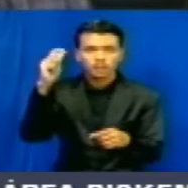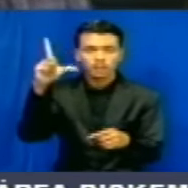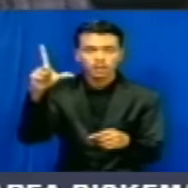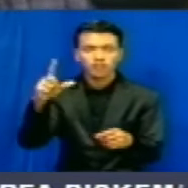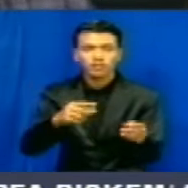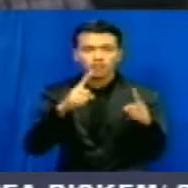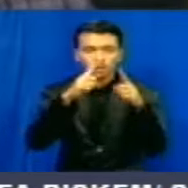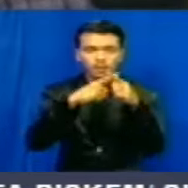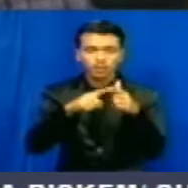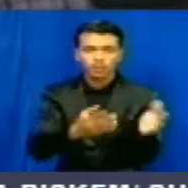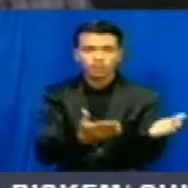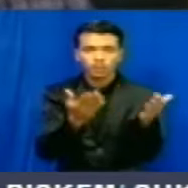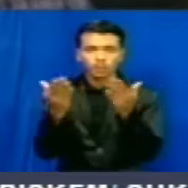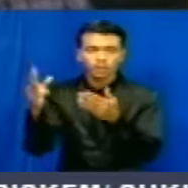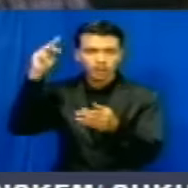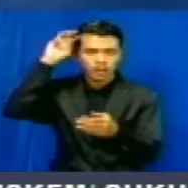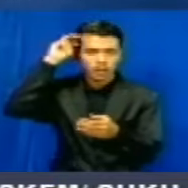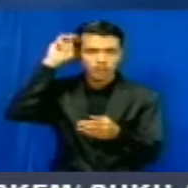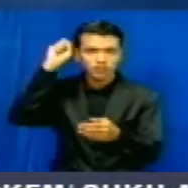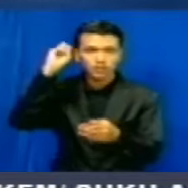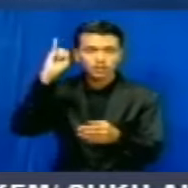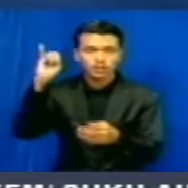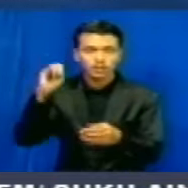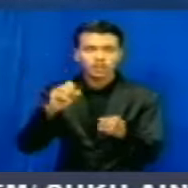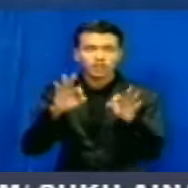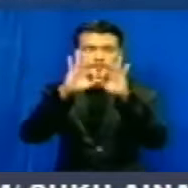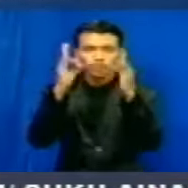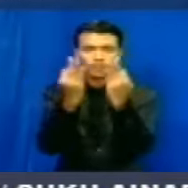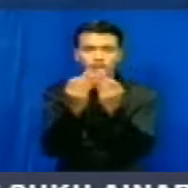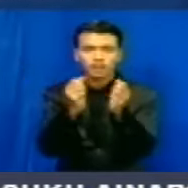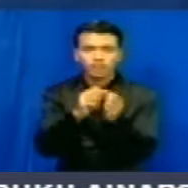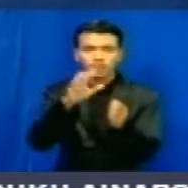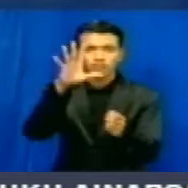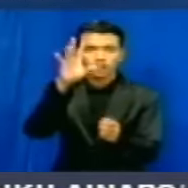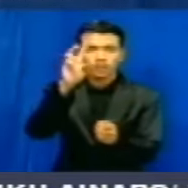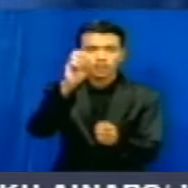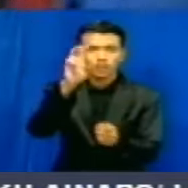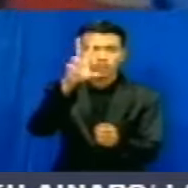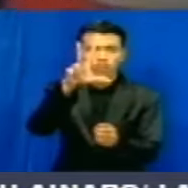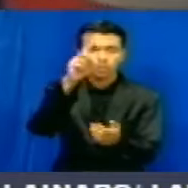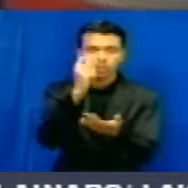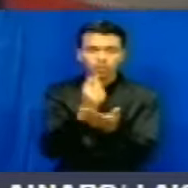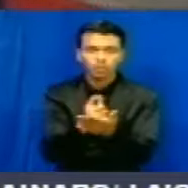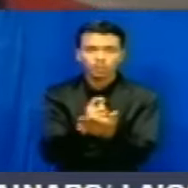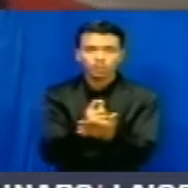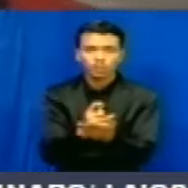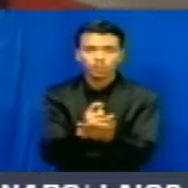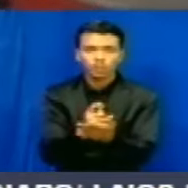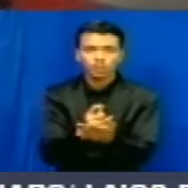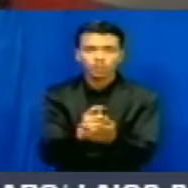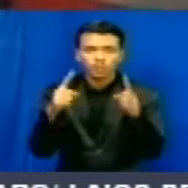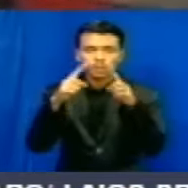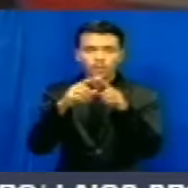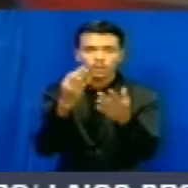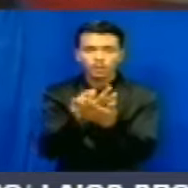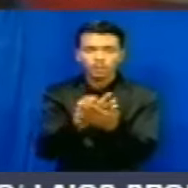mais Ministério da Solidariedade Social. Total uma caim, liu rihum atos tolo, macassai beneficiário ba subsídio